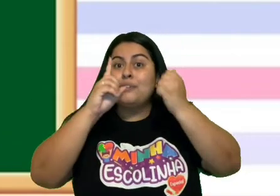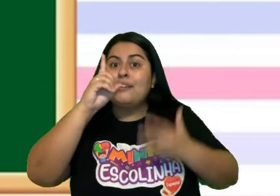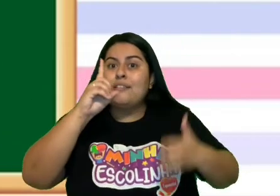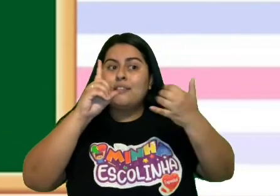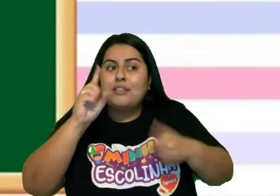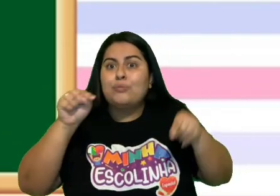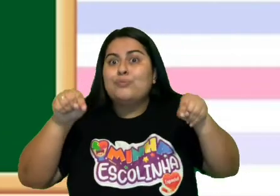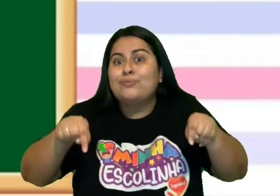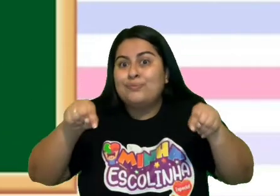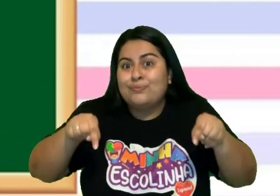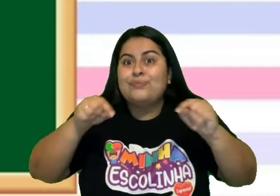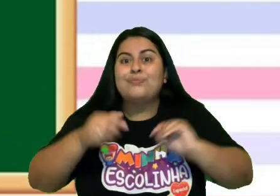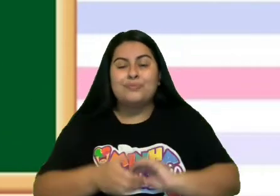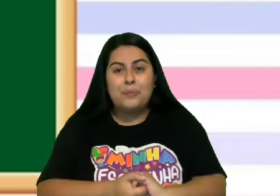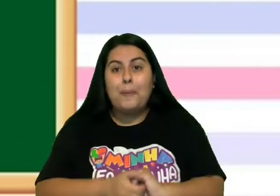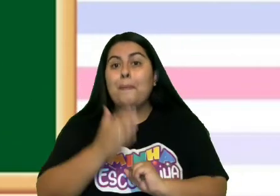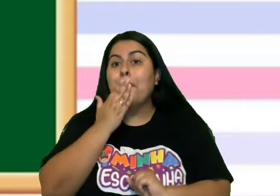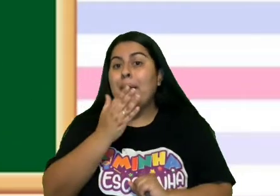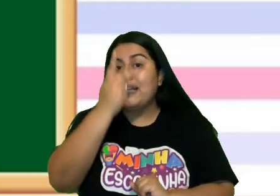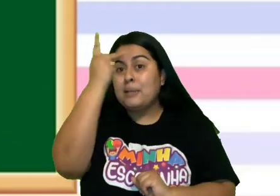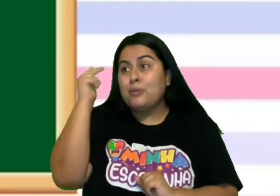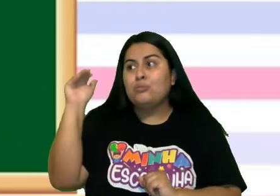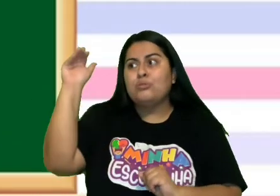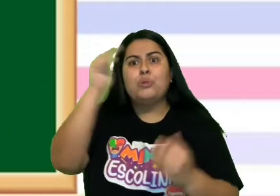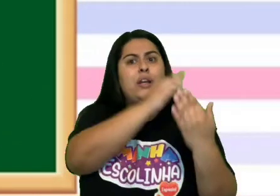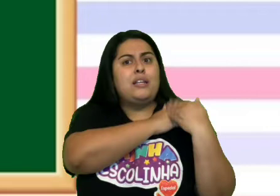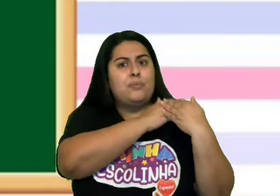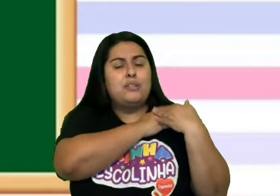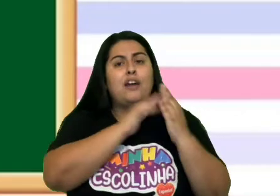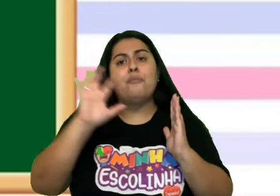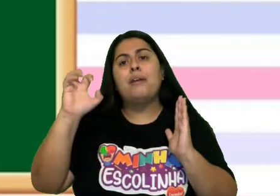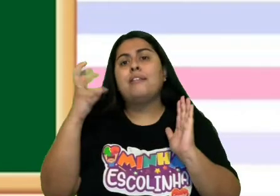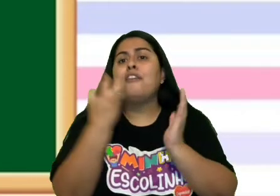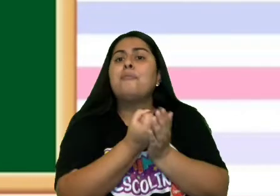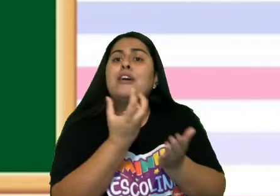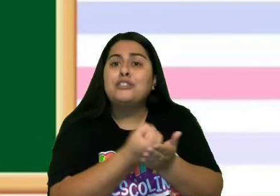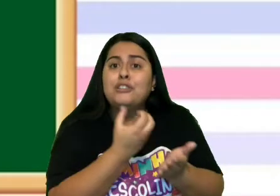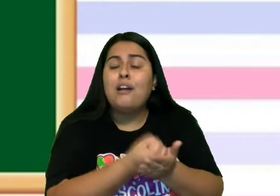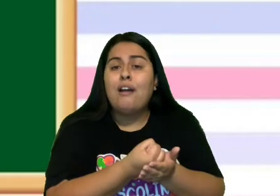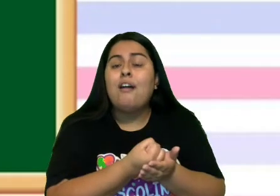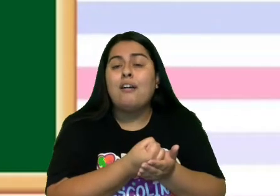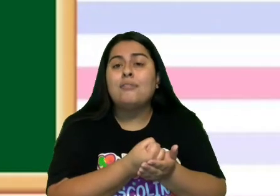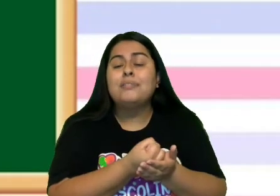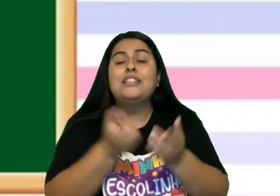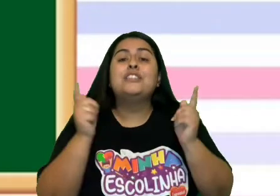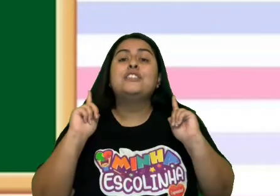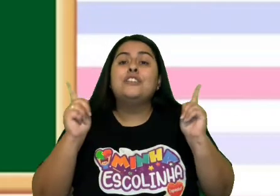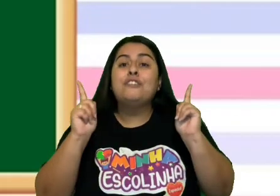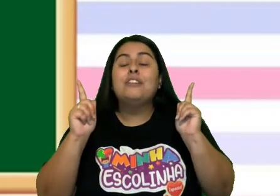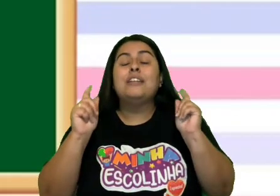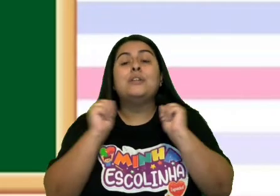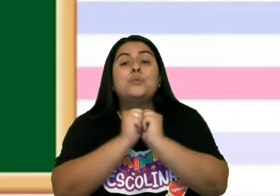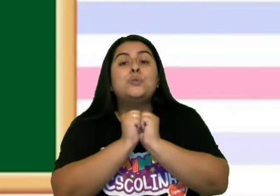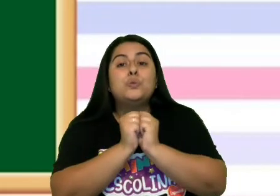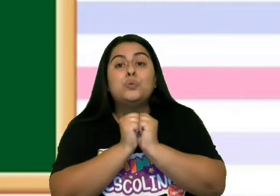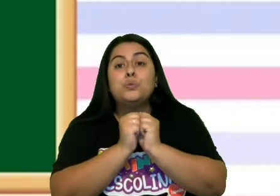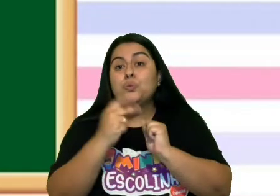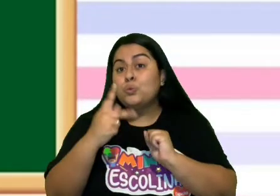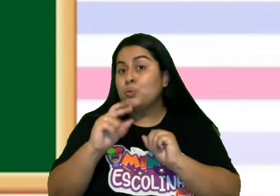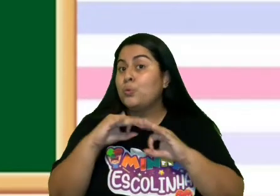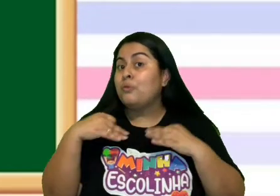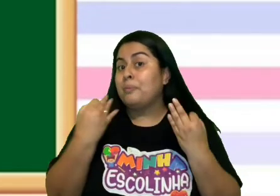descrição desse vídeo! Peça para o responsável baixar o PDF e se divirta com